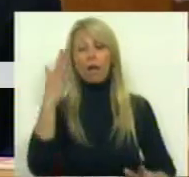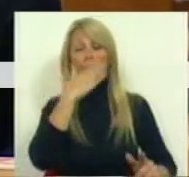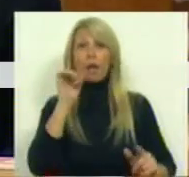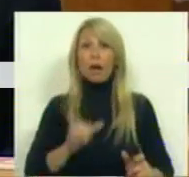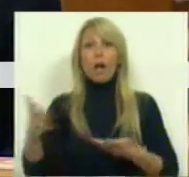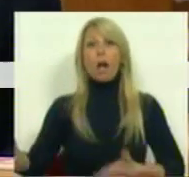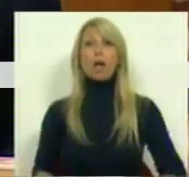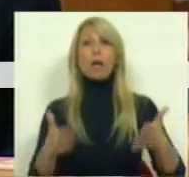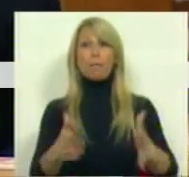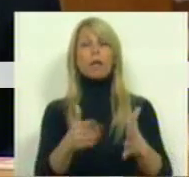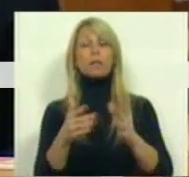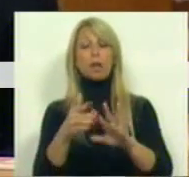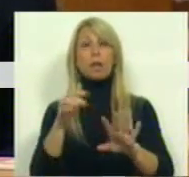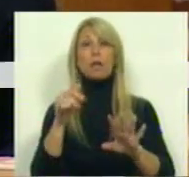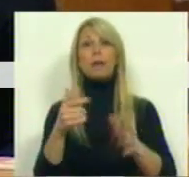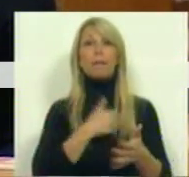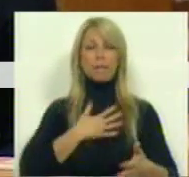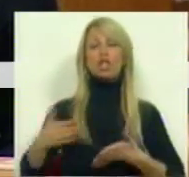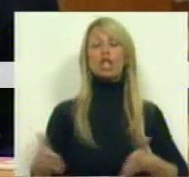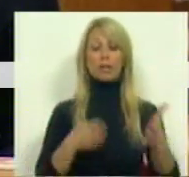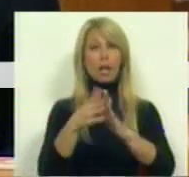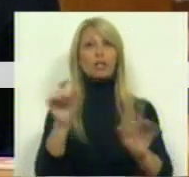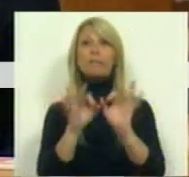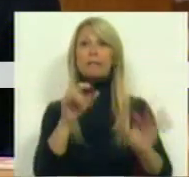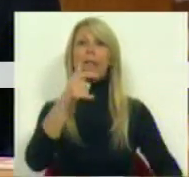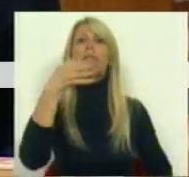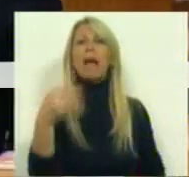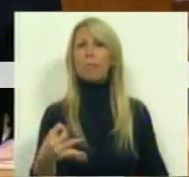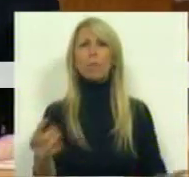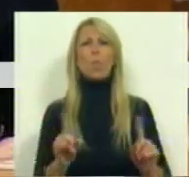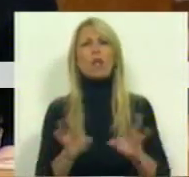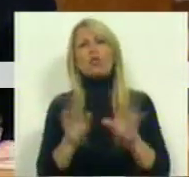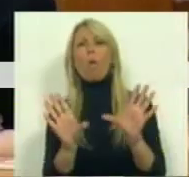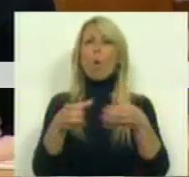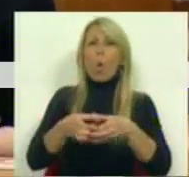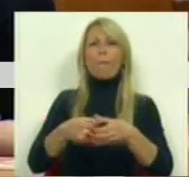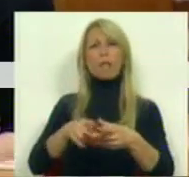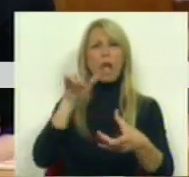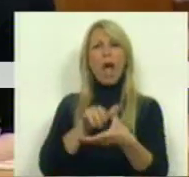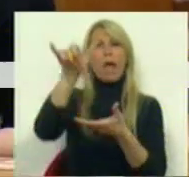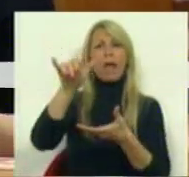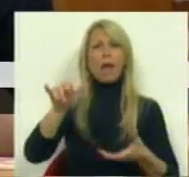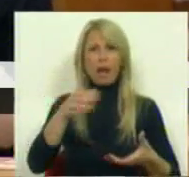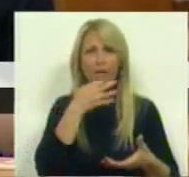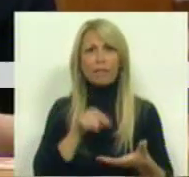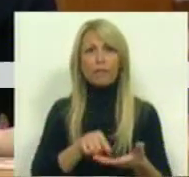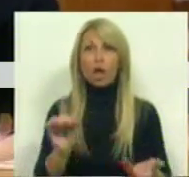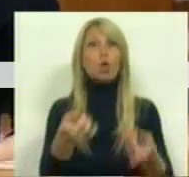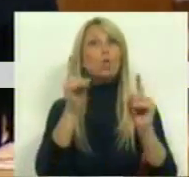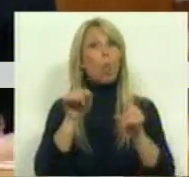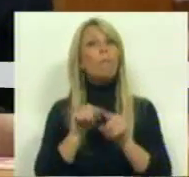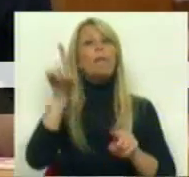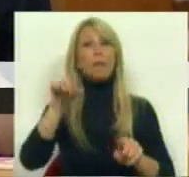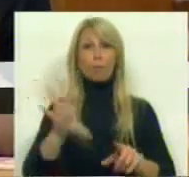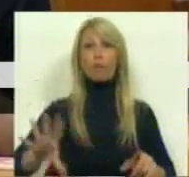de transportes como a TAP, não estamos apenas a discutir uma companhia aérea, mas antes uma importante ferramenta de resposta à